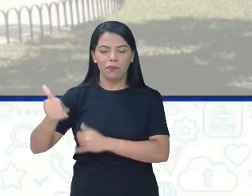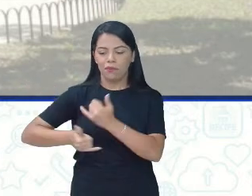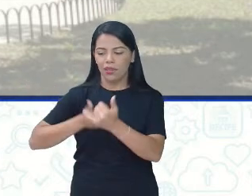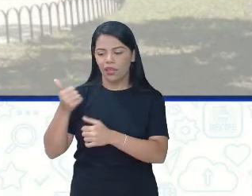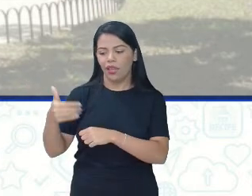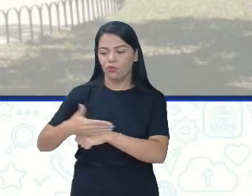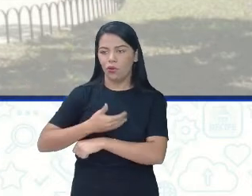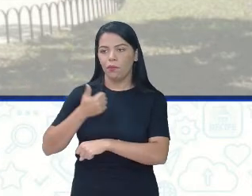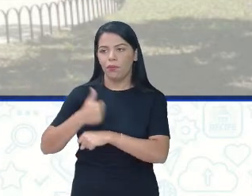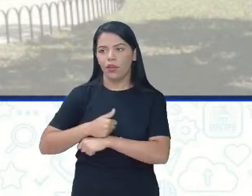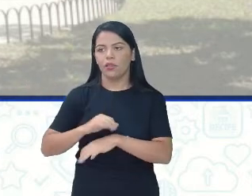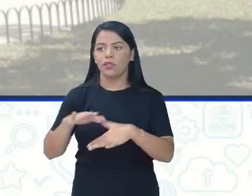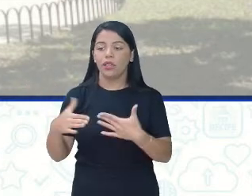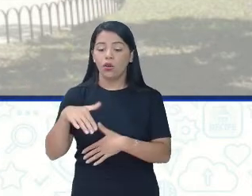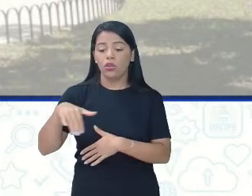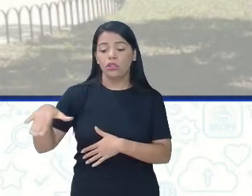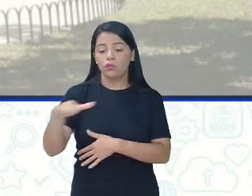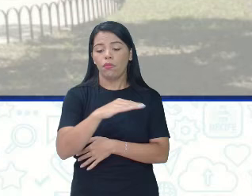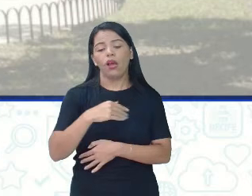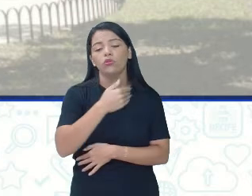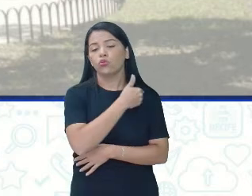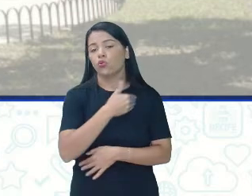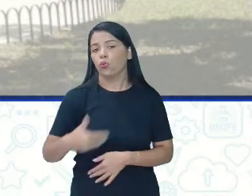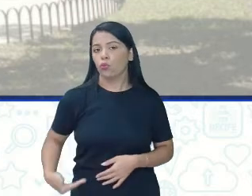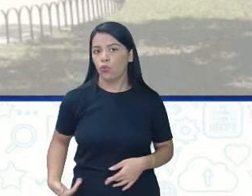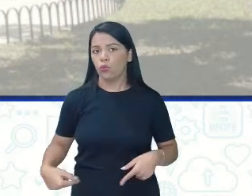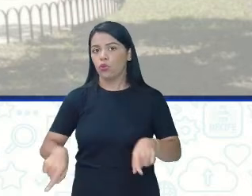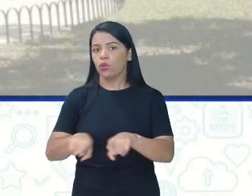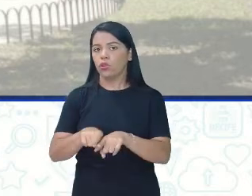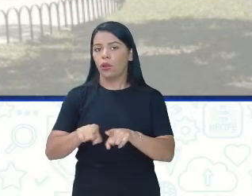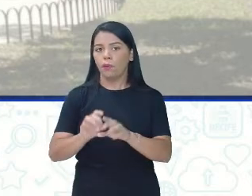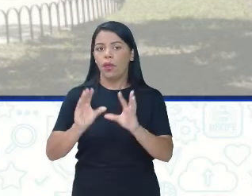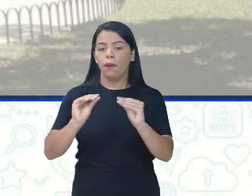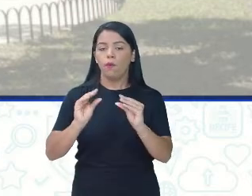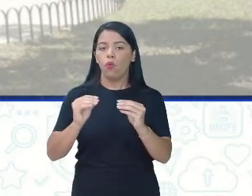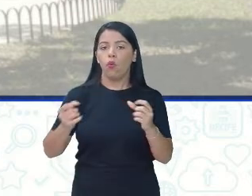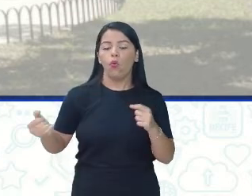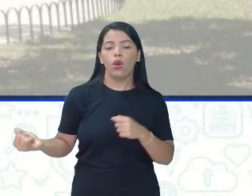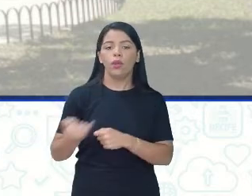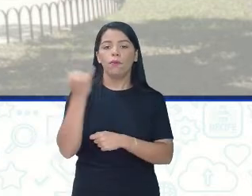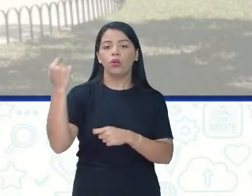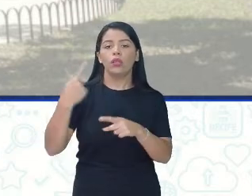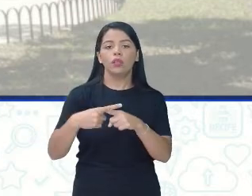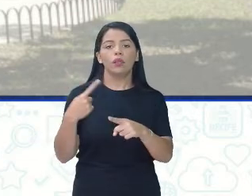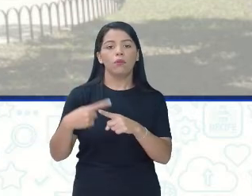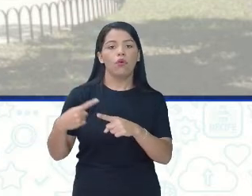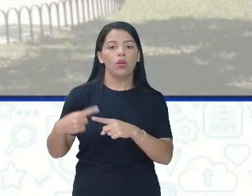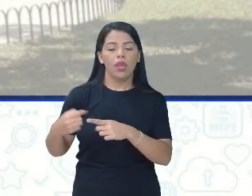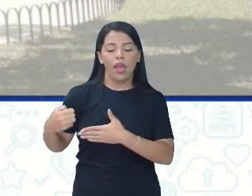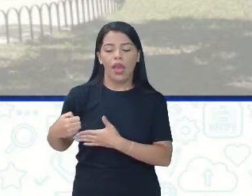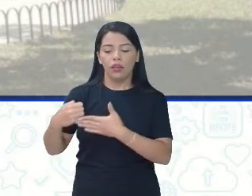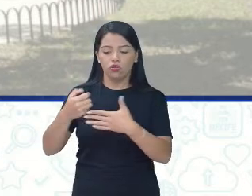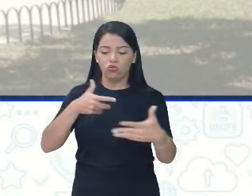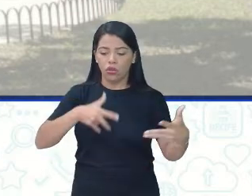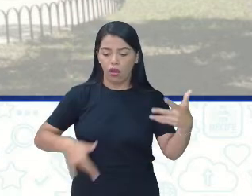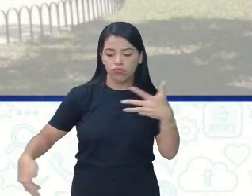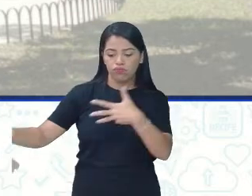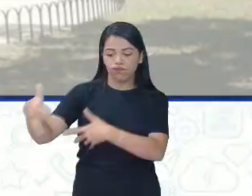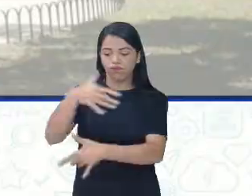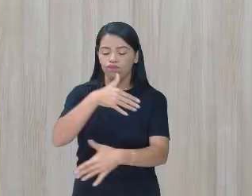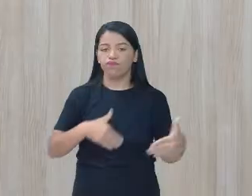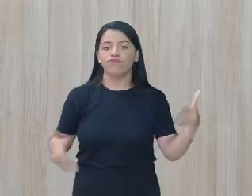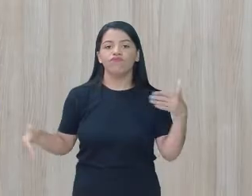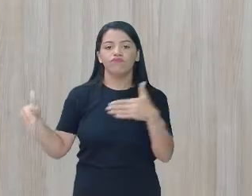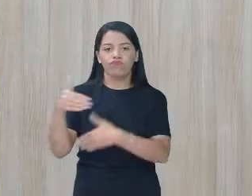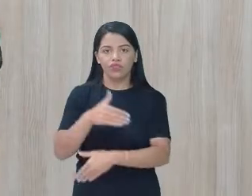eles são também fundamentais enquanto espaços de sociabilidade. Vamos lembrar, a gente falou, né, a gente costuma às